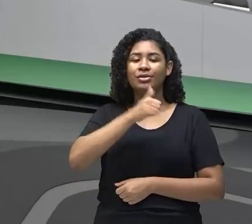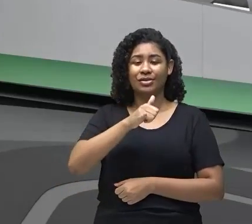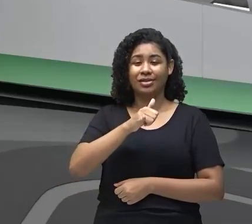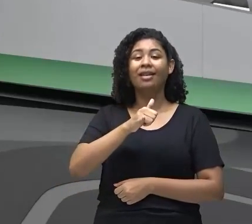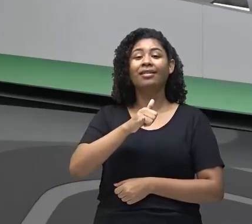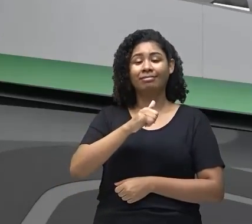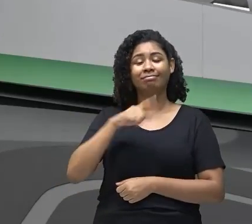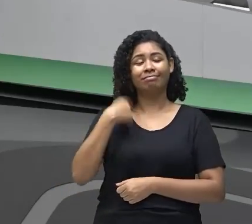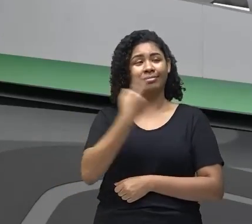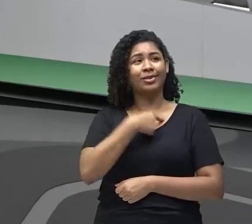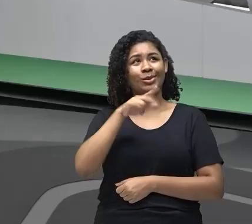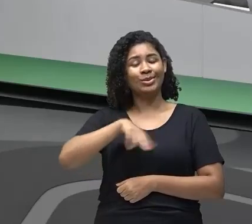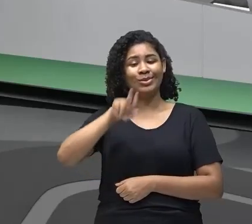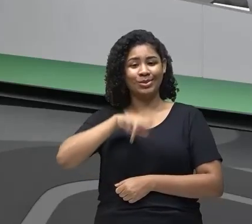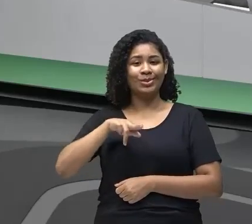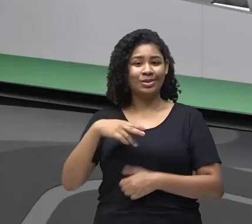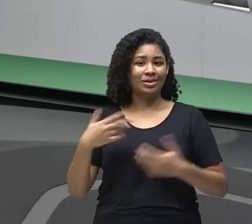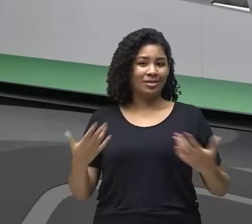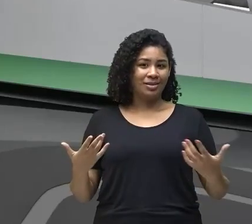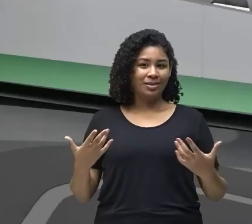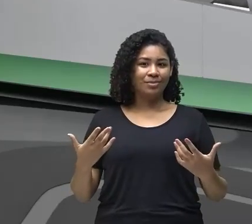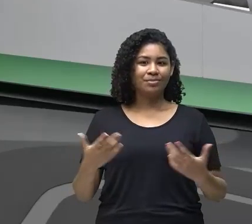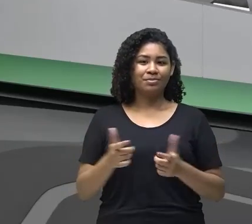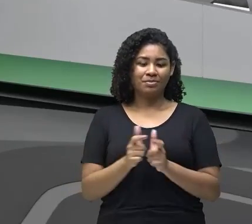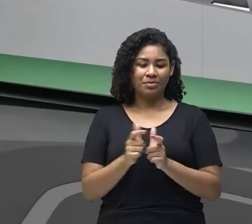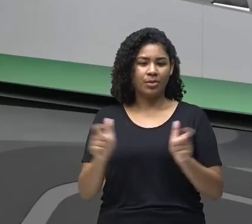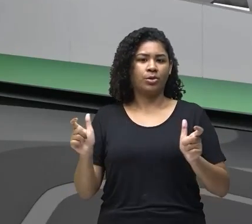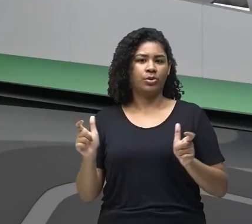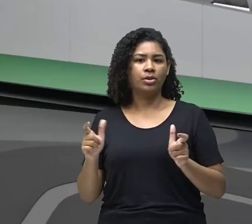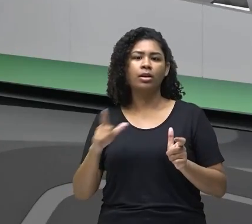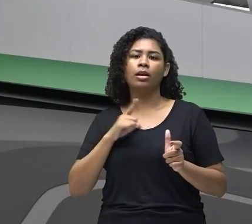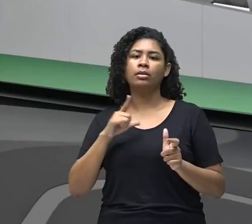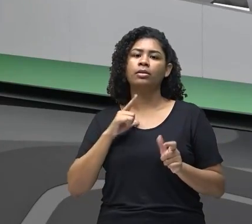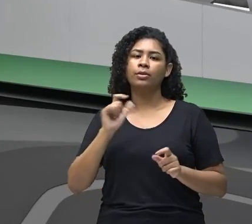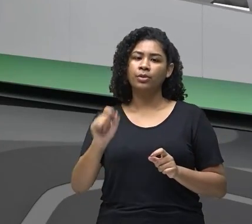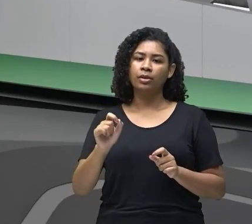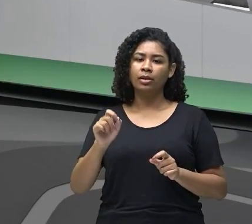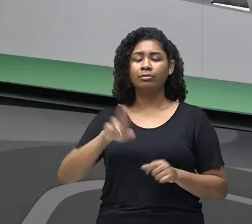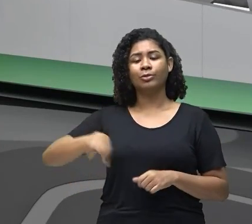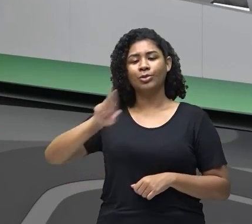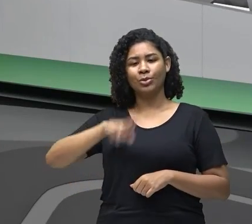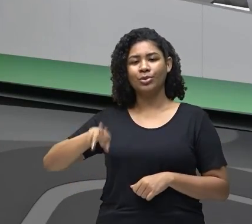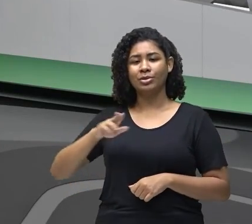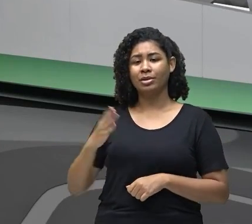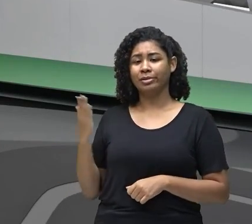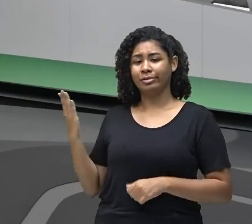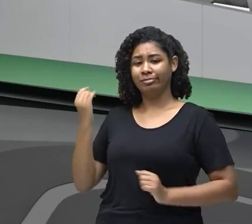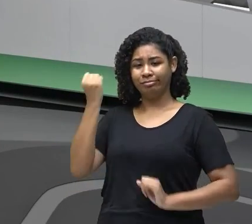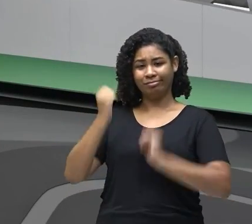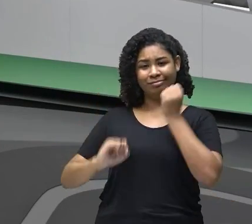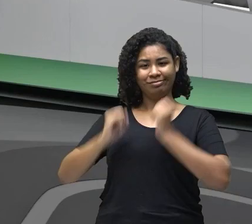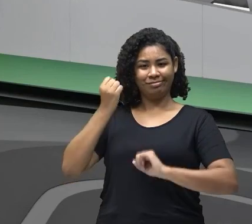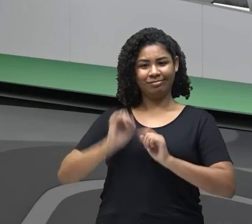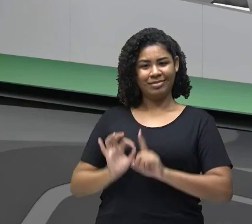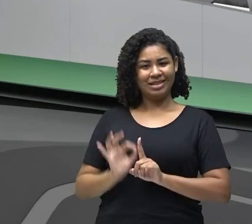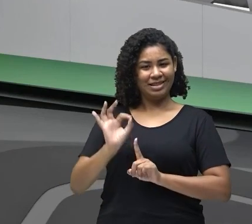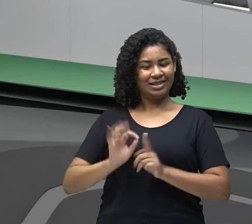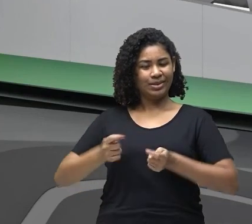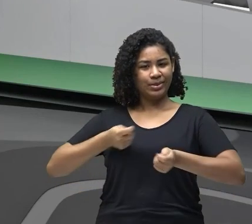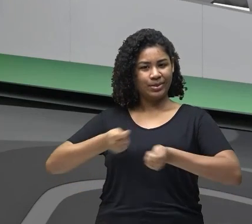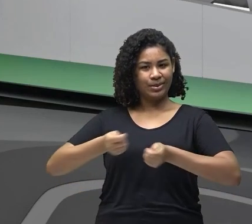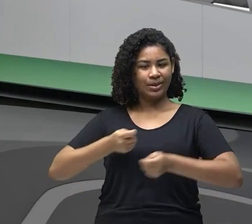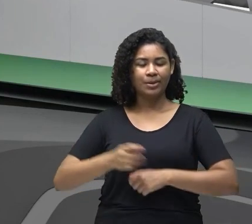energia elétrica aqui, uma grande parte dela chega até nós devido às usinas termoelétricas, tá bom?